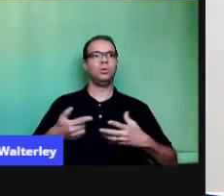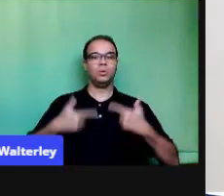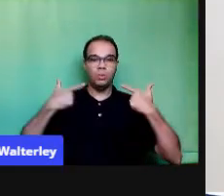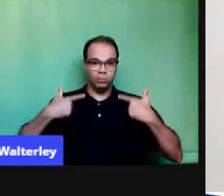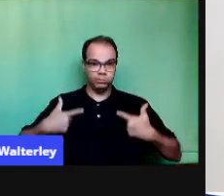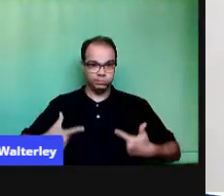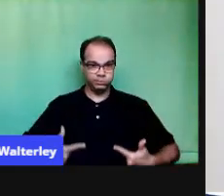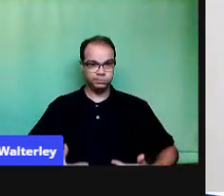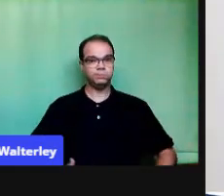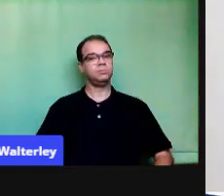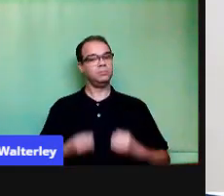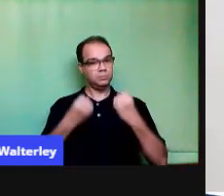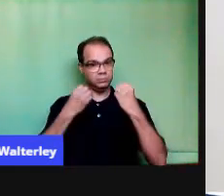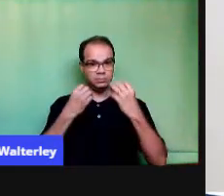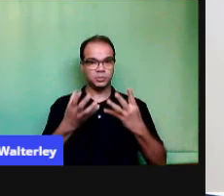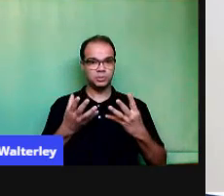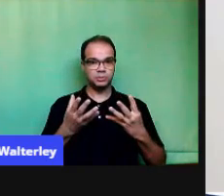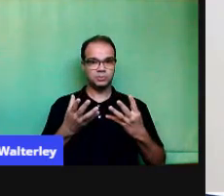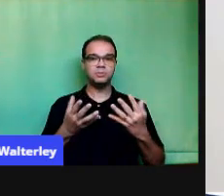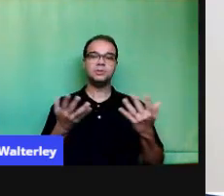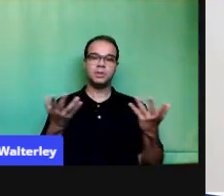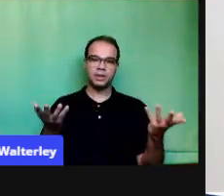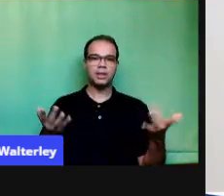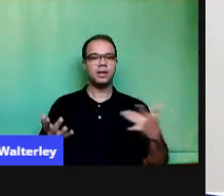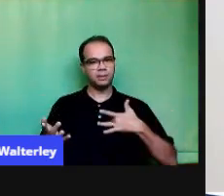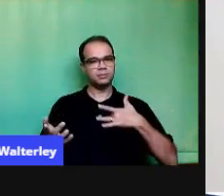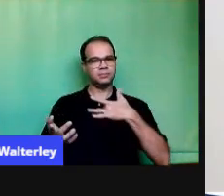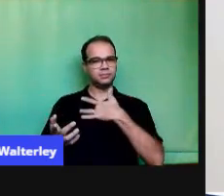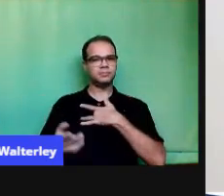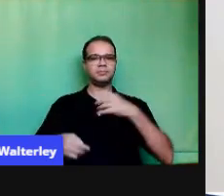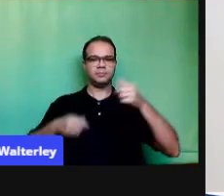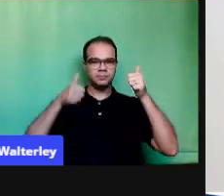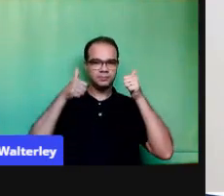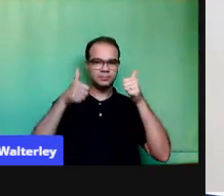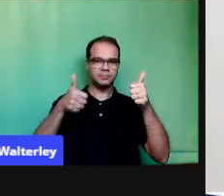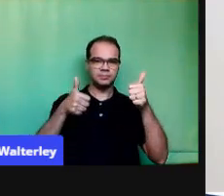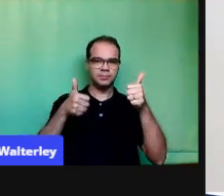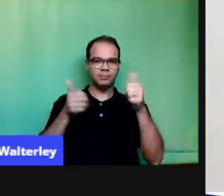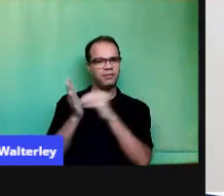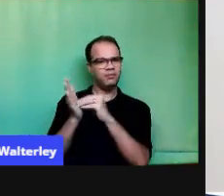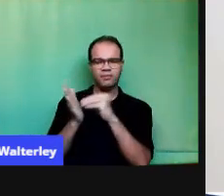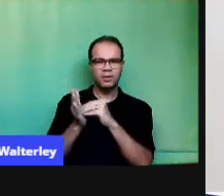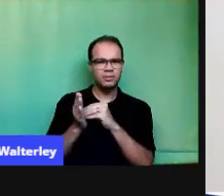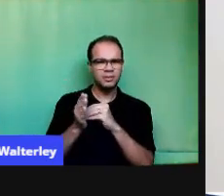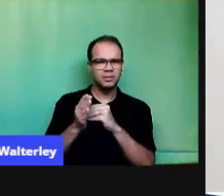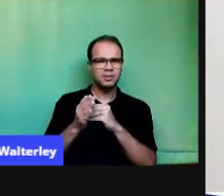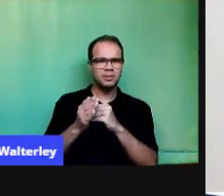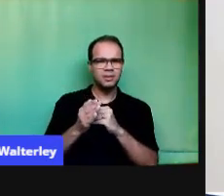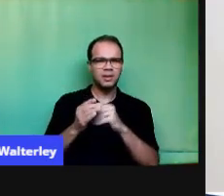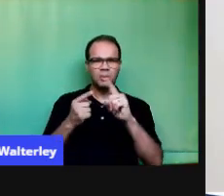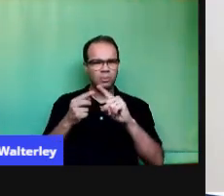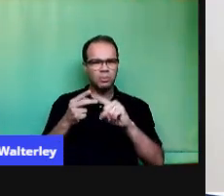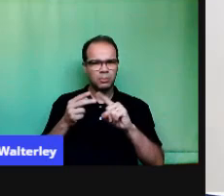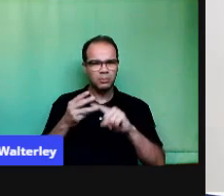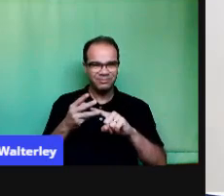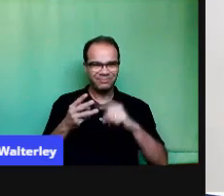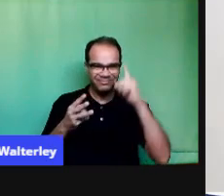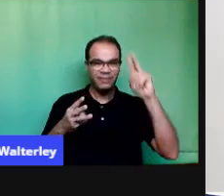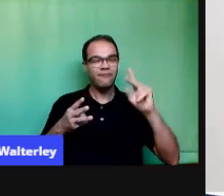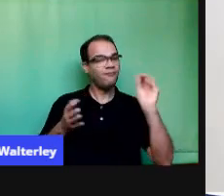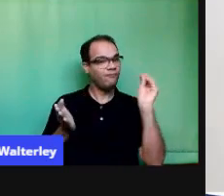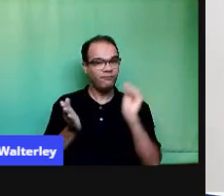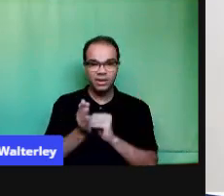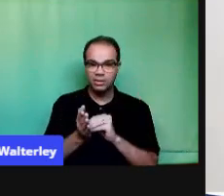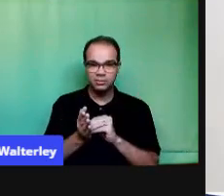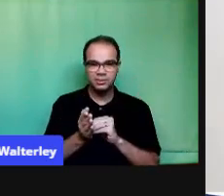relevar para considerar que aquele nosso paciente, seja humano ou seja animal, ele esteja dentro do conceito